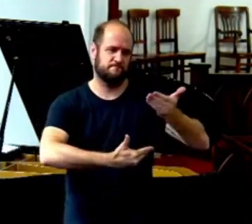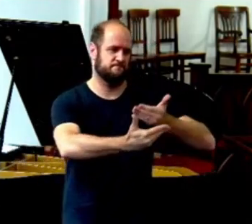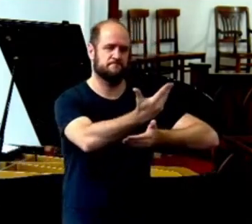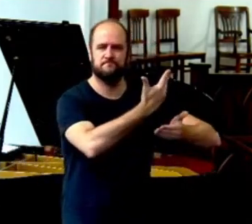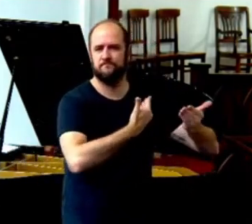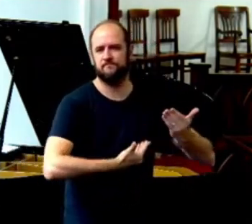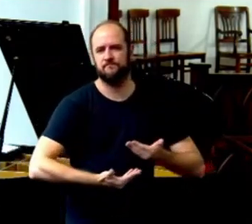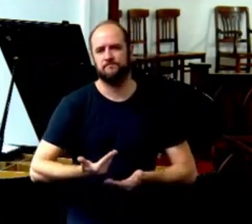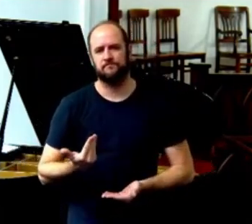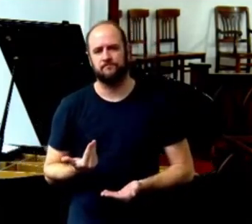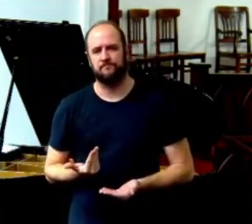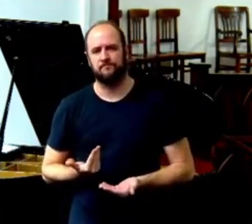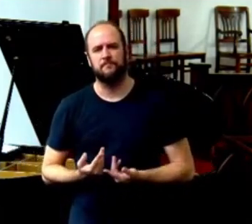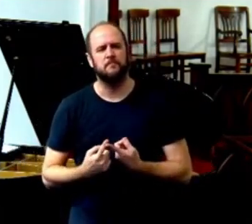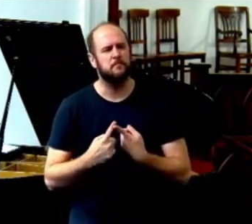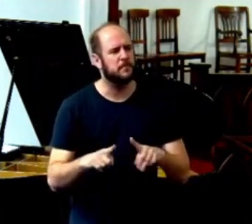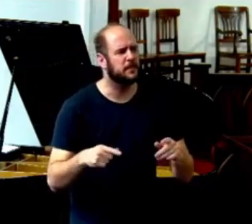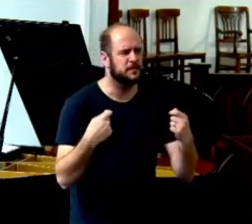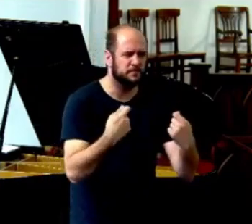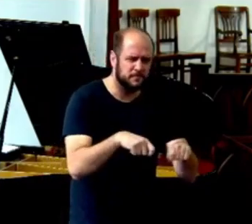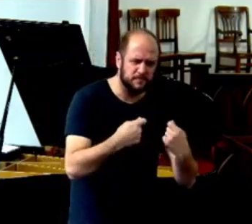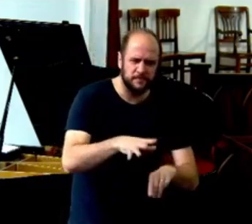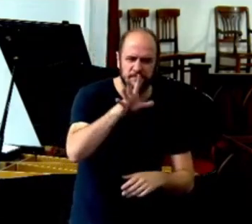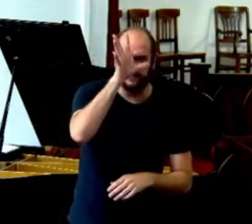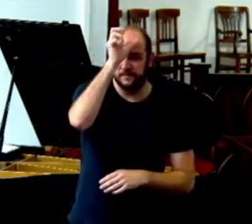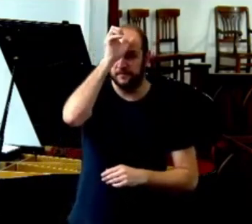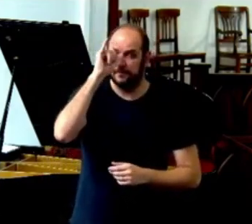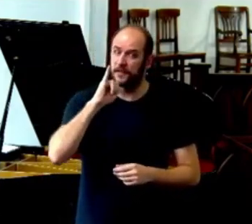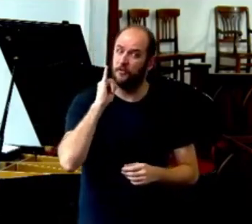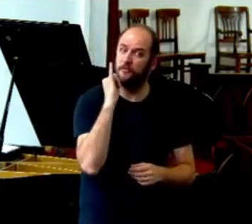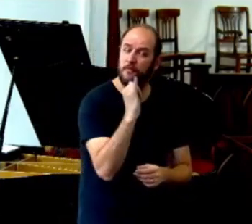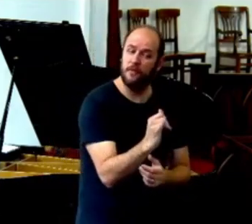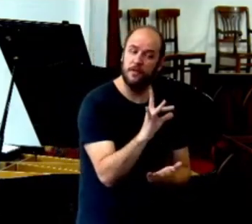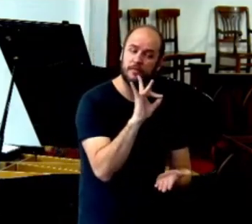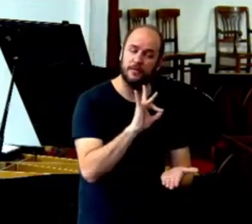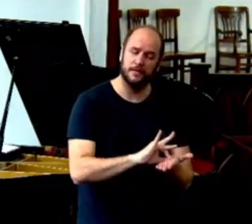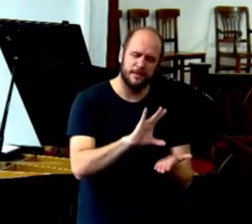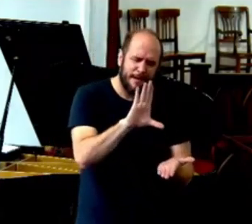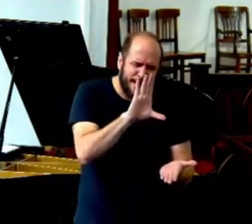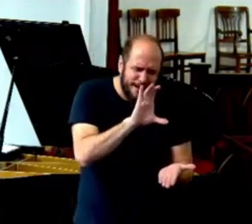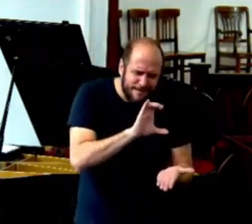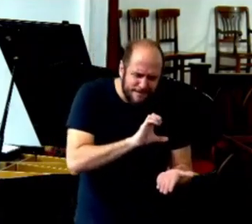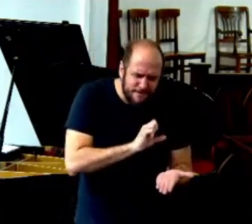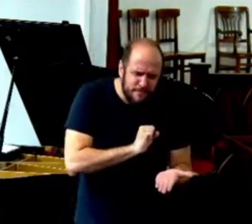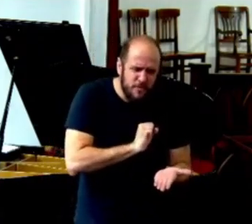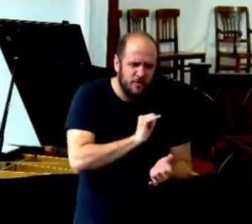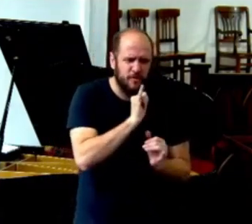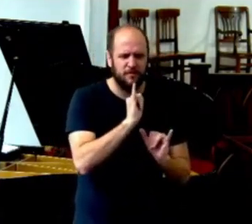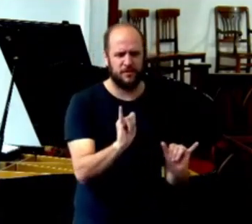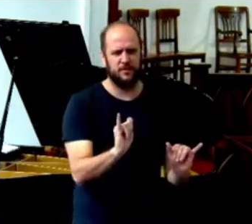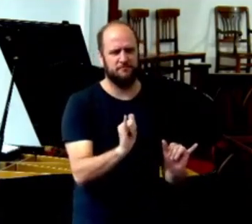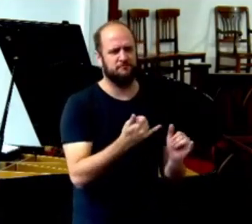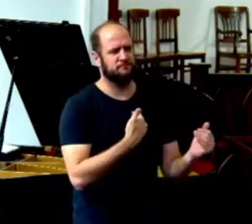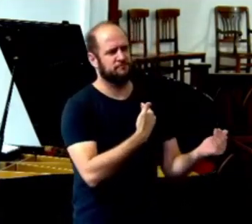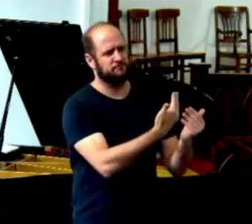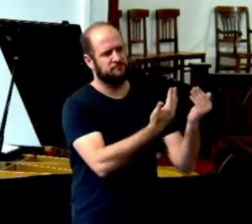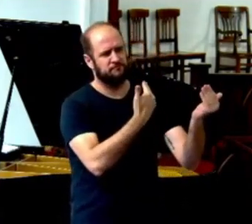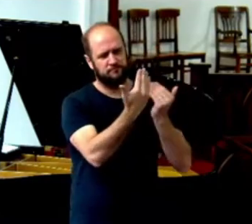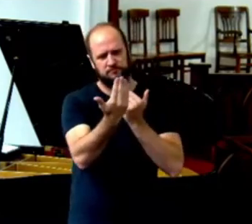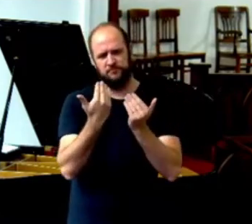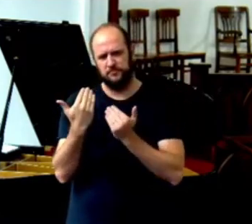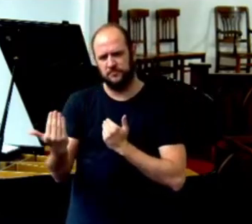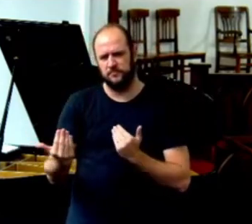outro. Mas precisamos aprender a falar a verdade em amor, uns aos